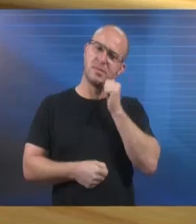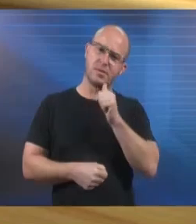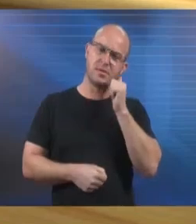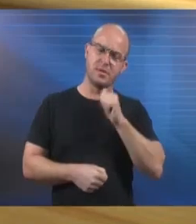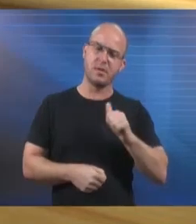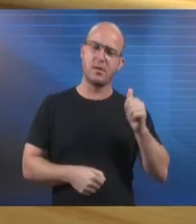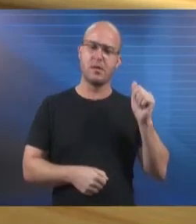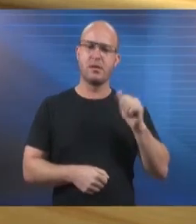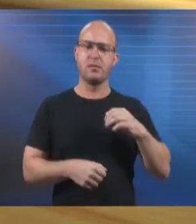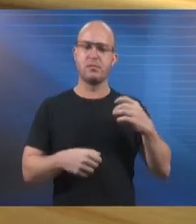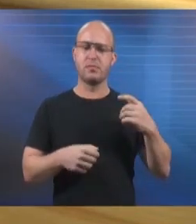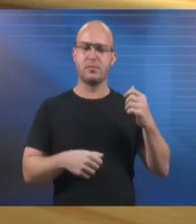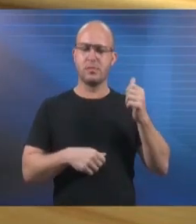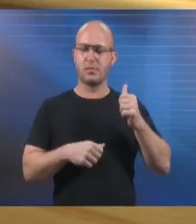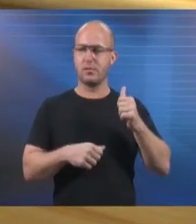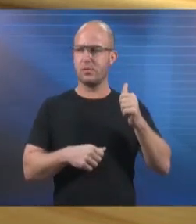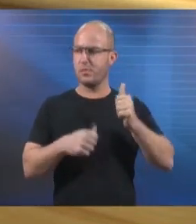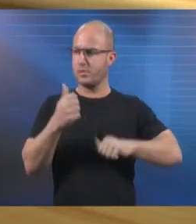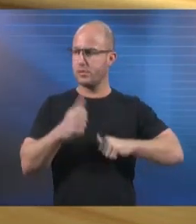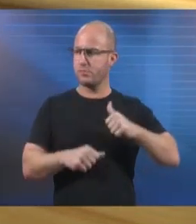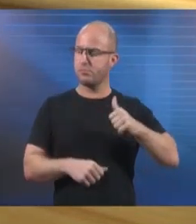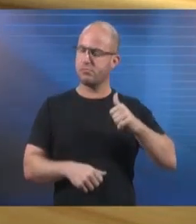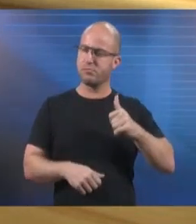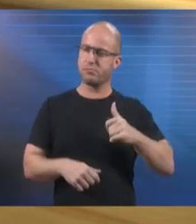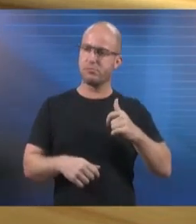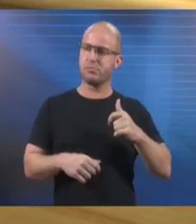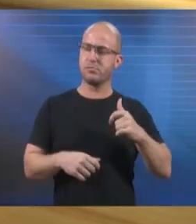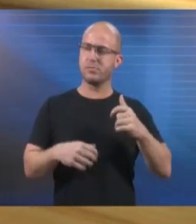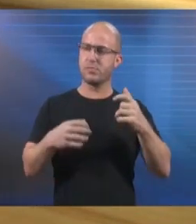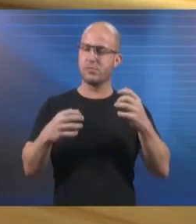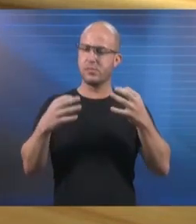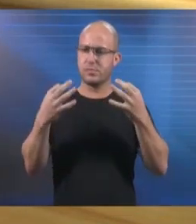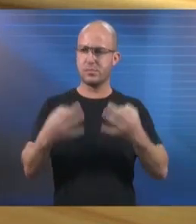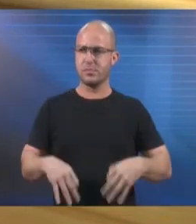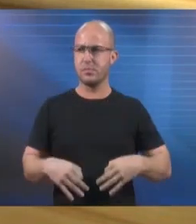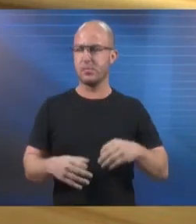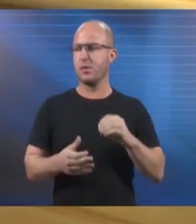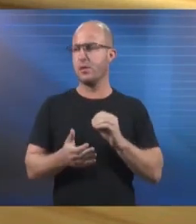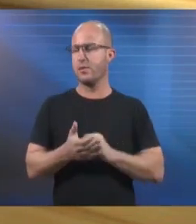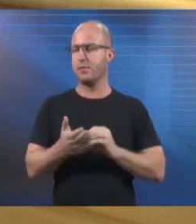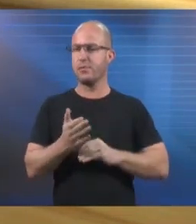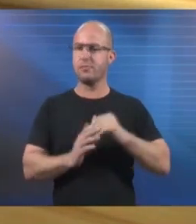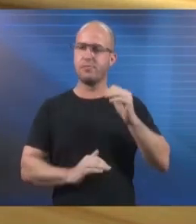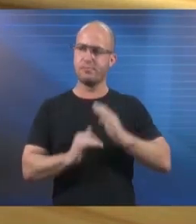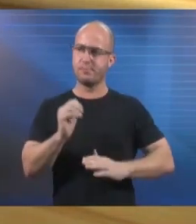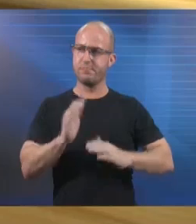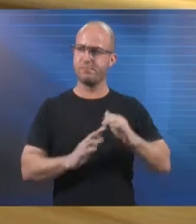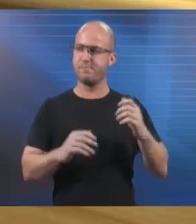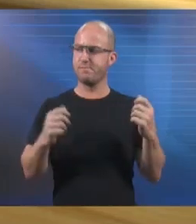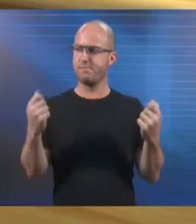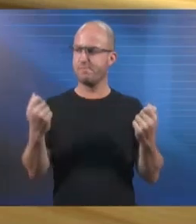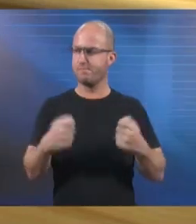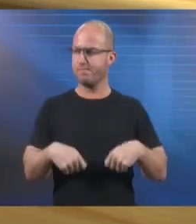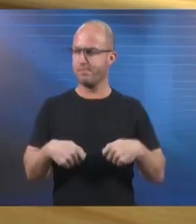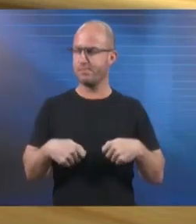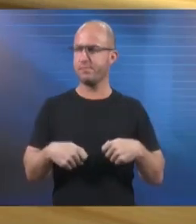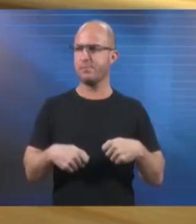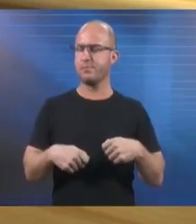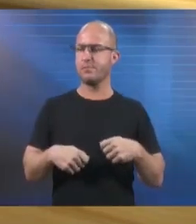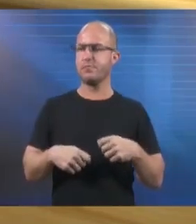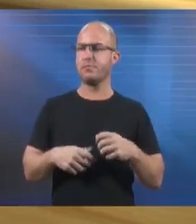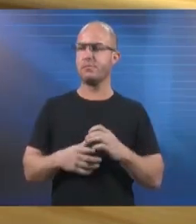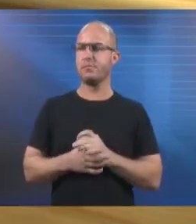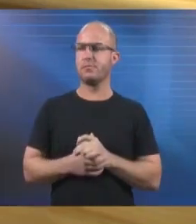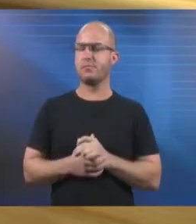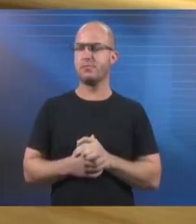diagnóstico correto até mesmo pela a falta de profissionais capacitados para